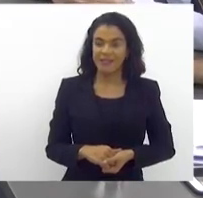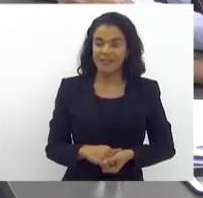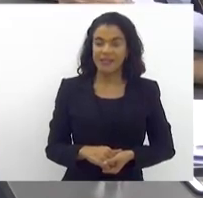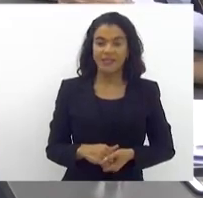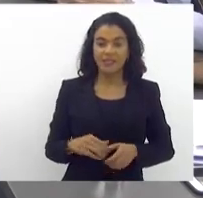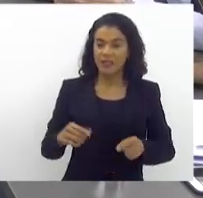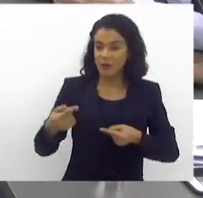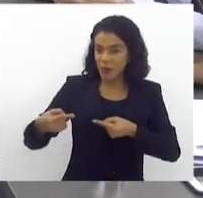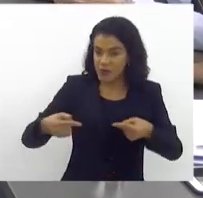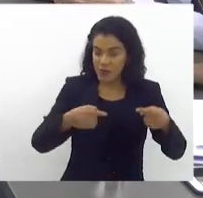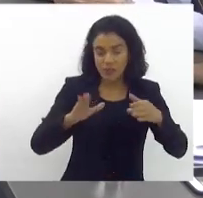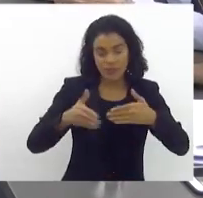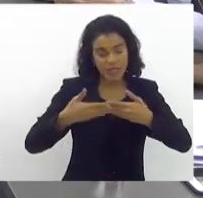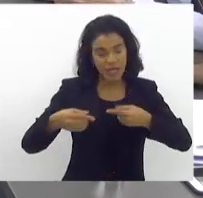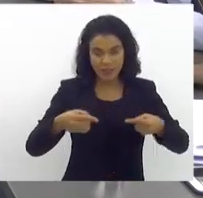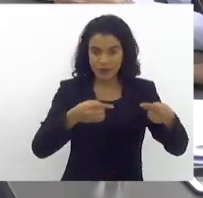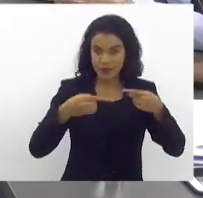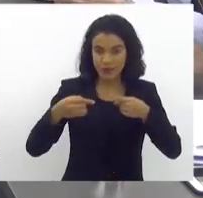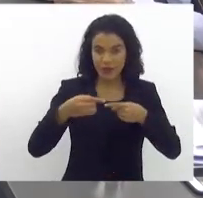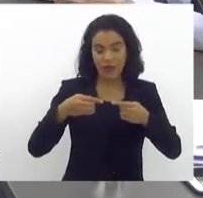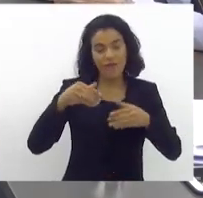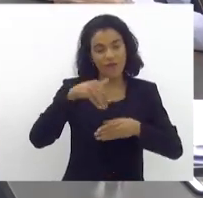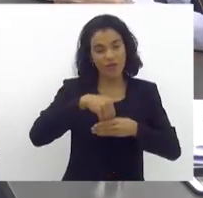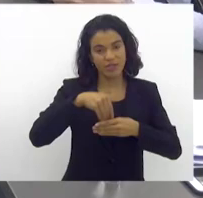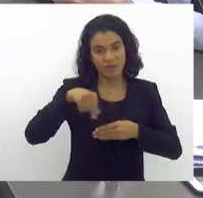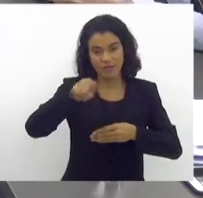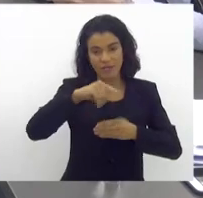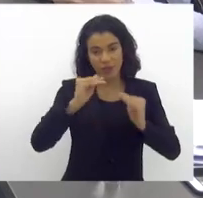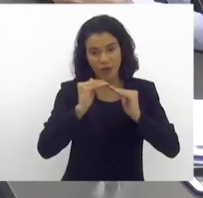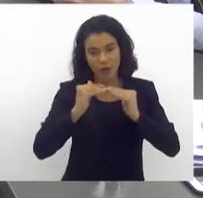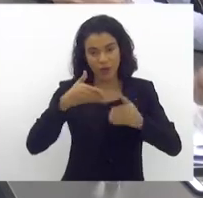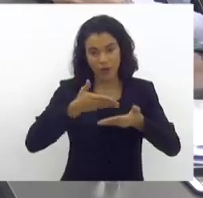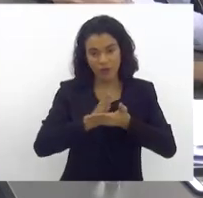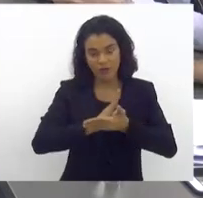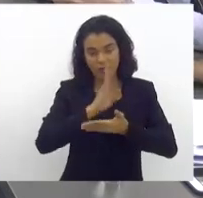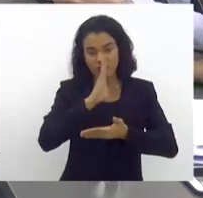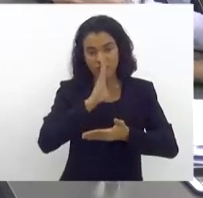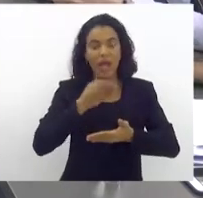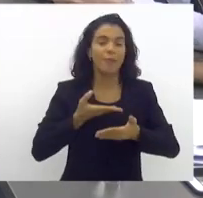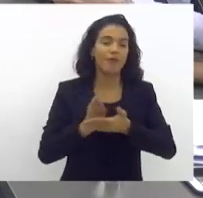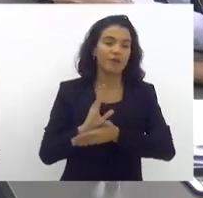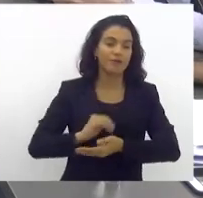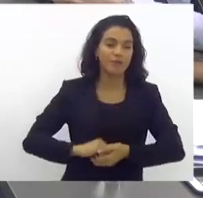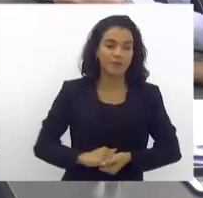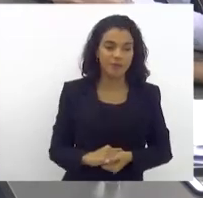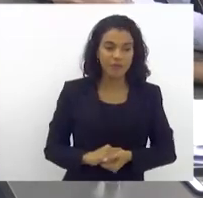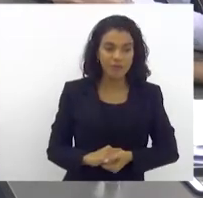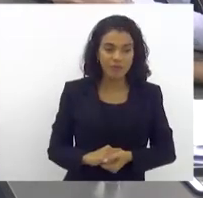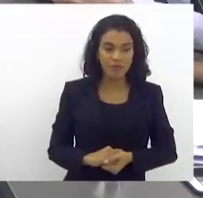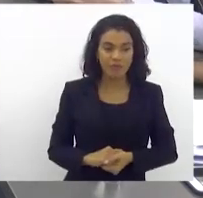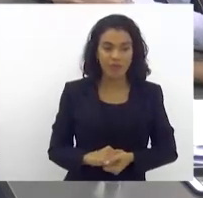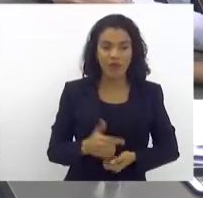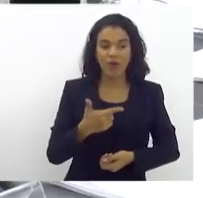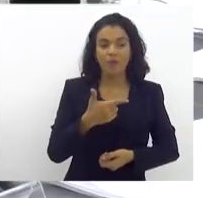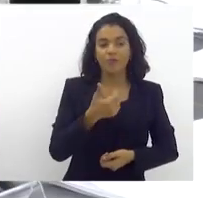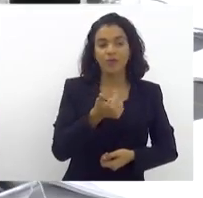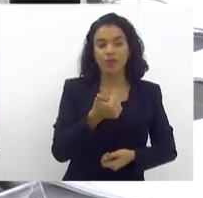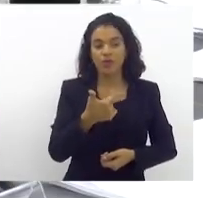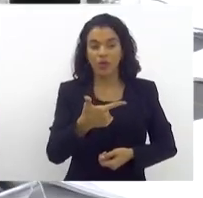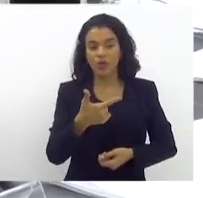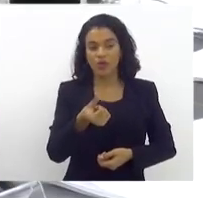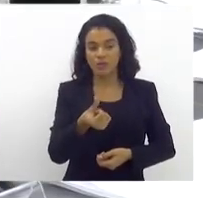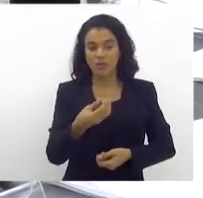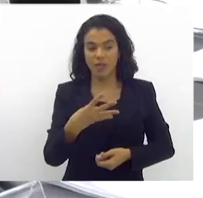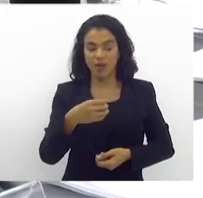Não havendo quem queira discutir, encerrada a discussão. Em votação, senhores que aprovam, permaneçam como estão, aprovado. Projeto 28 da pauta, o